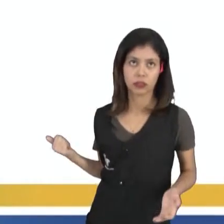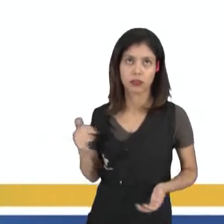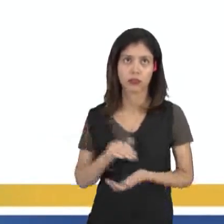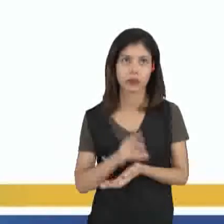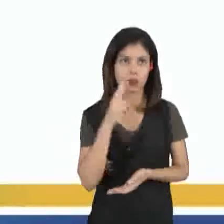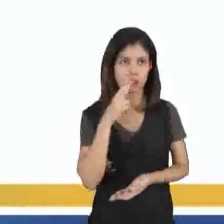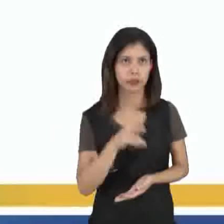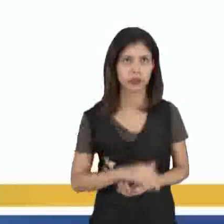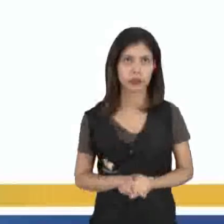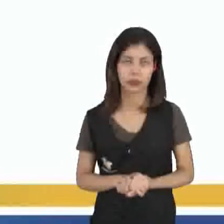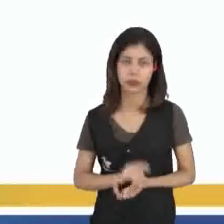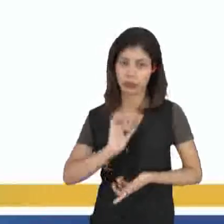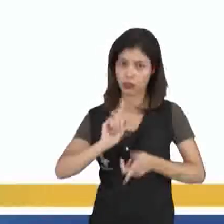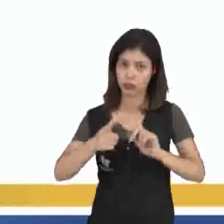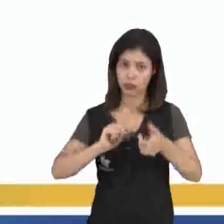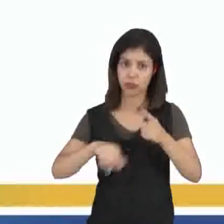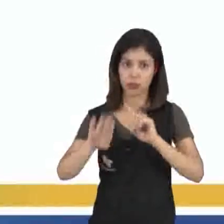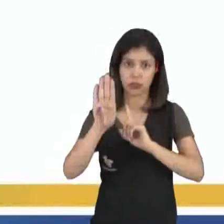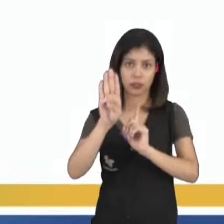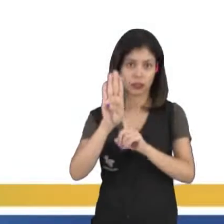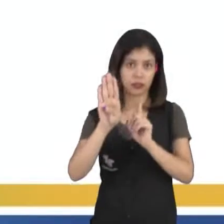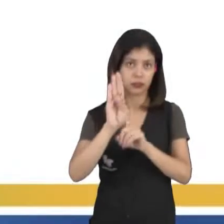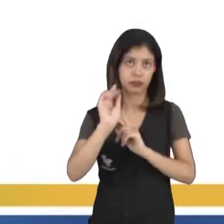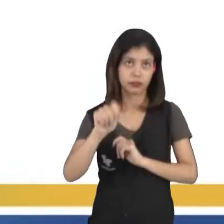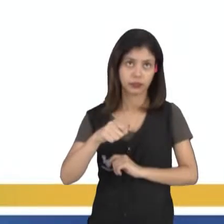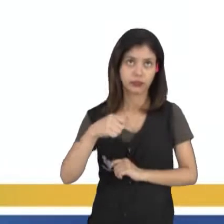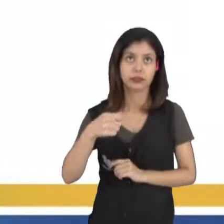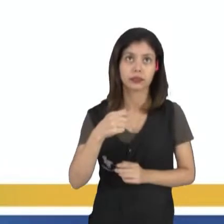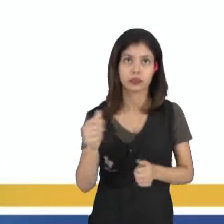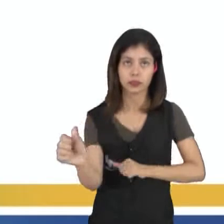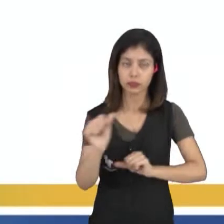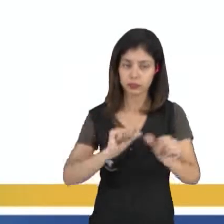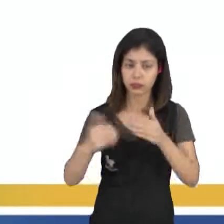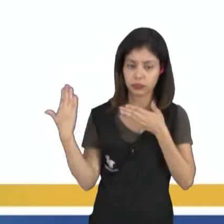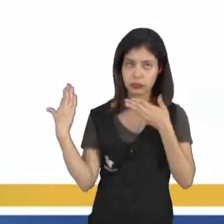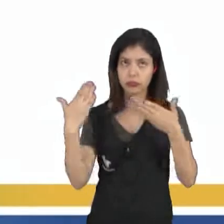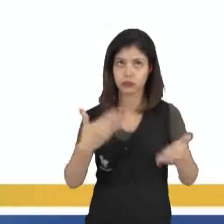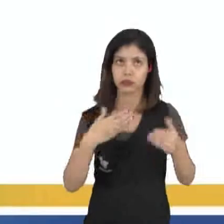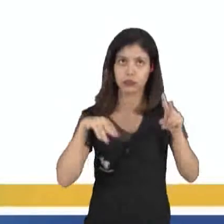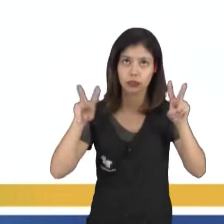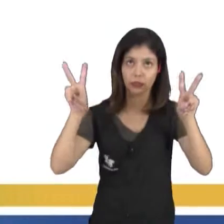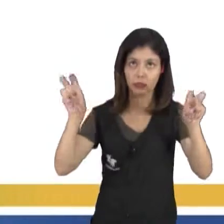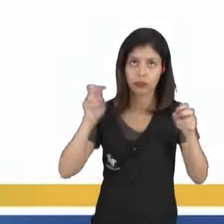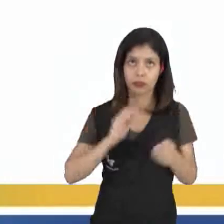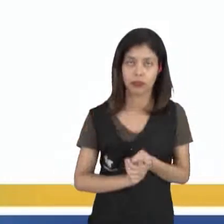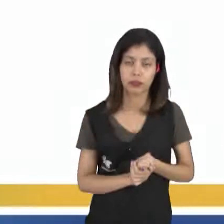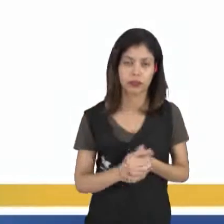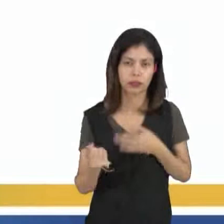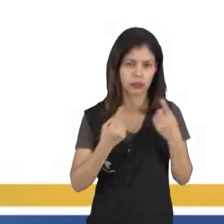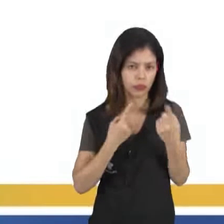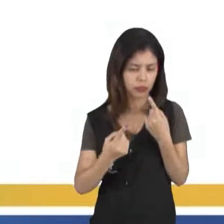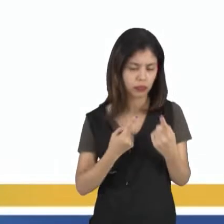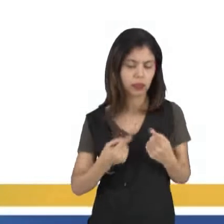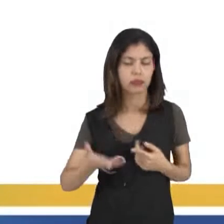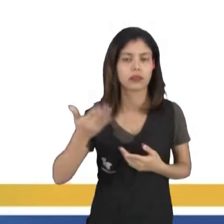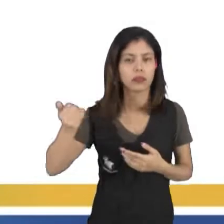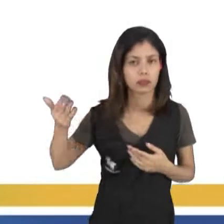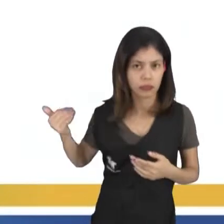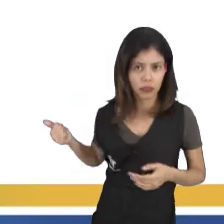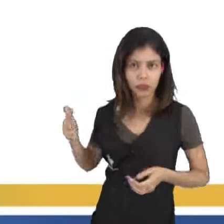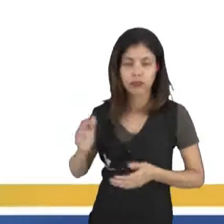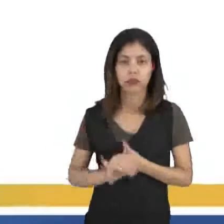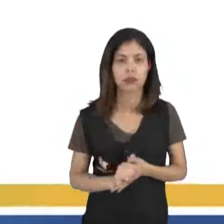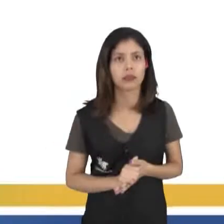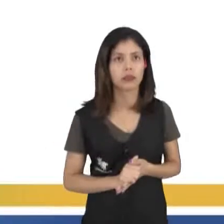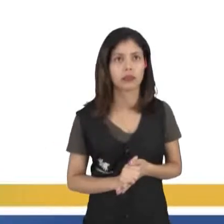Vamos ver? Ele sinaliza a mudança de foco no tema que se vinha